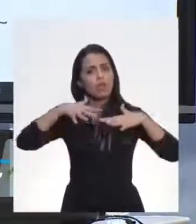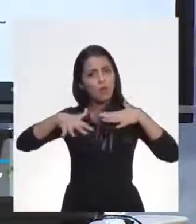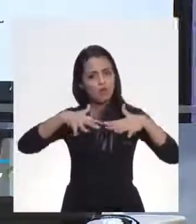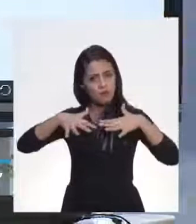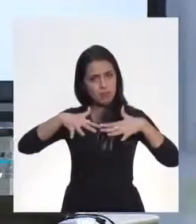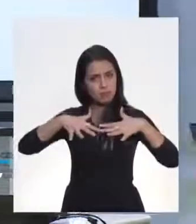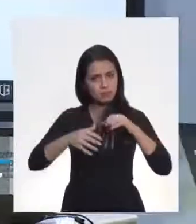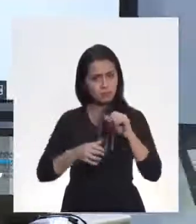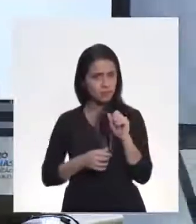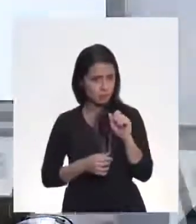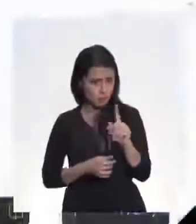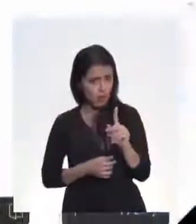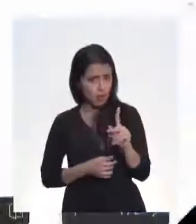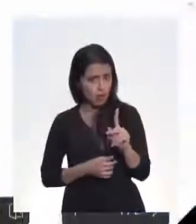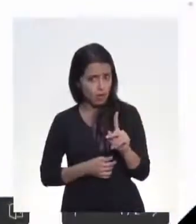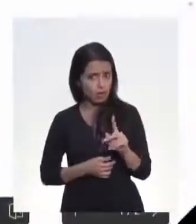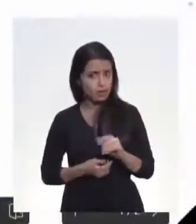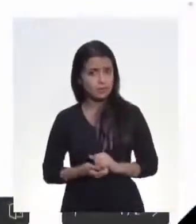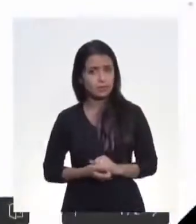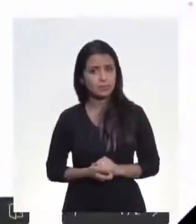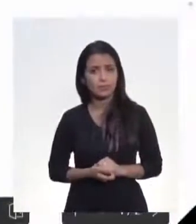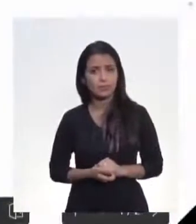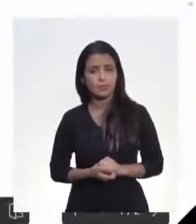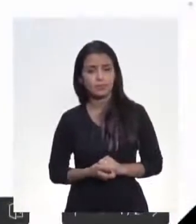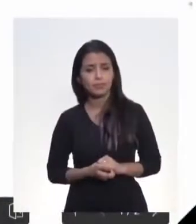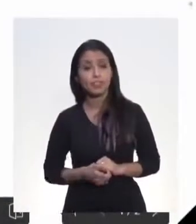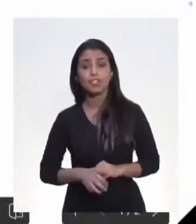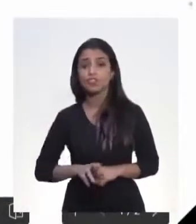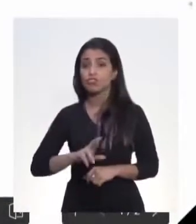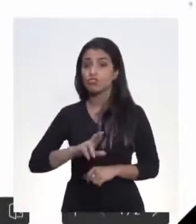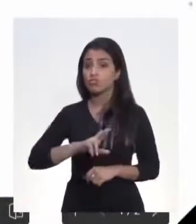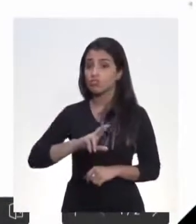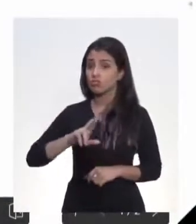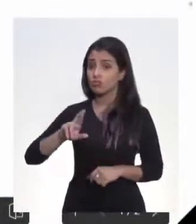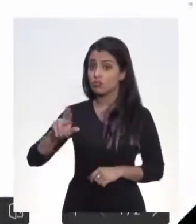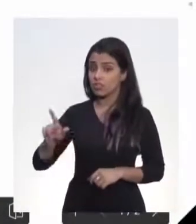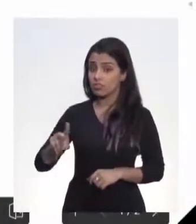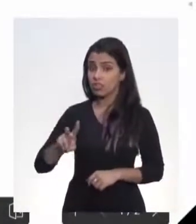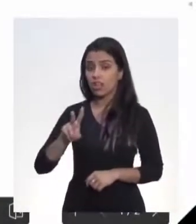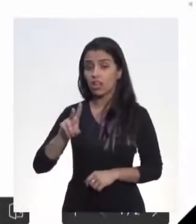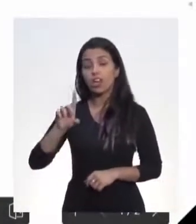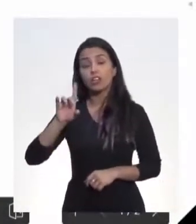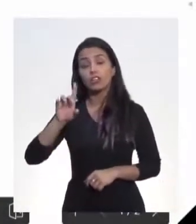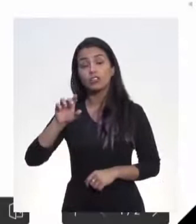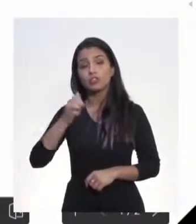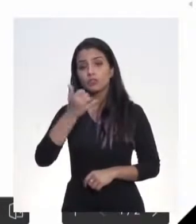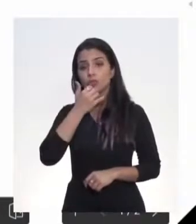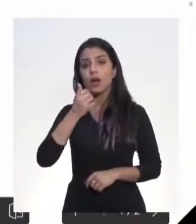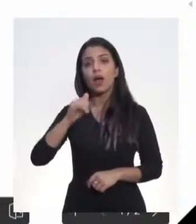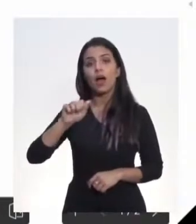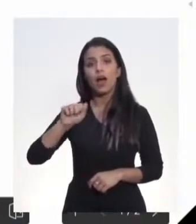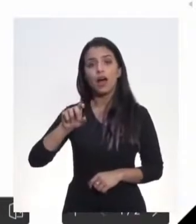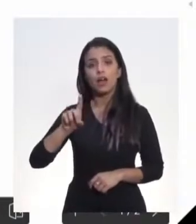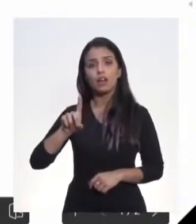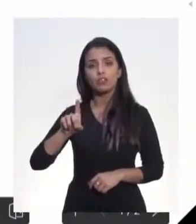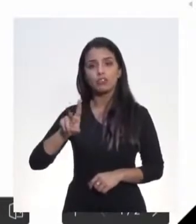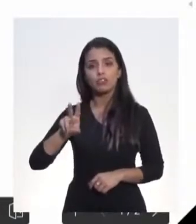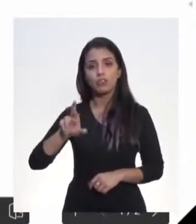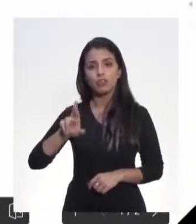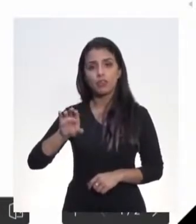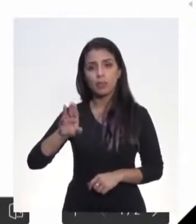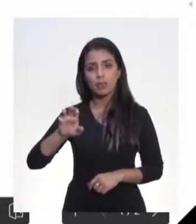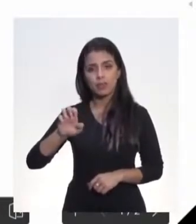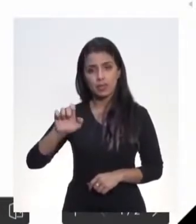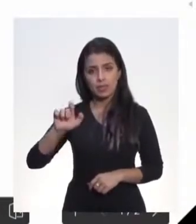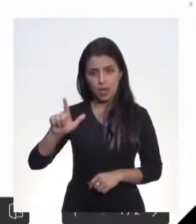Ok. olha só. Diferentemente da adverbial, que eu muitas vezes consigo ter a principal e depois